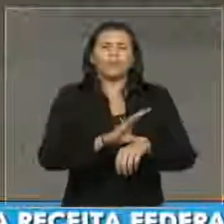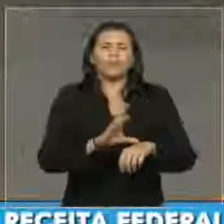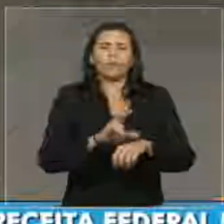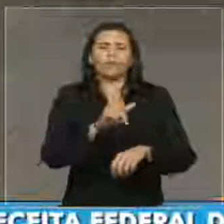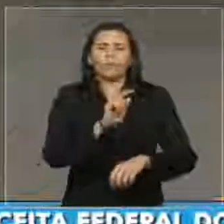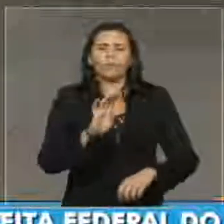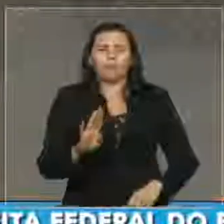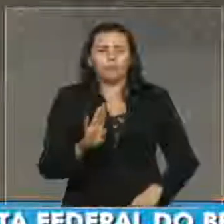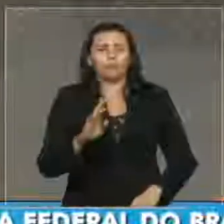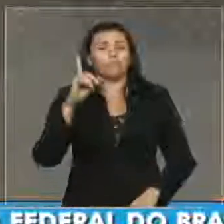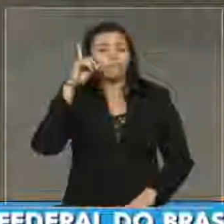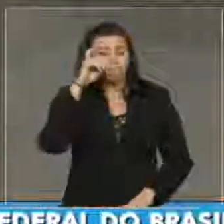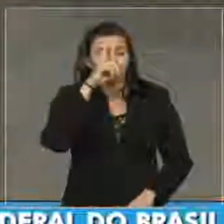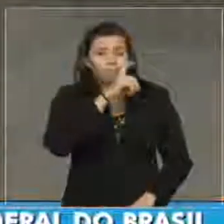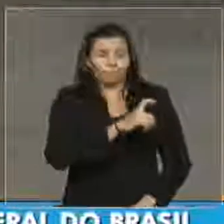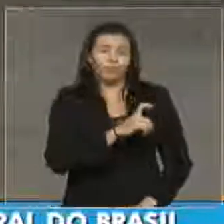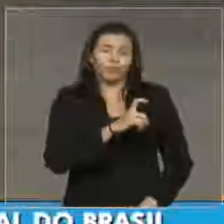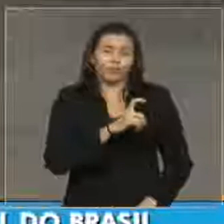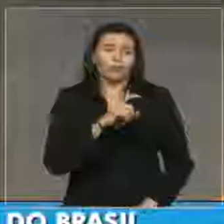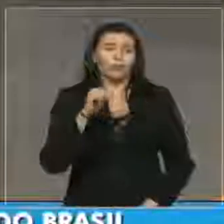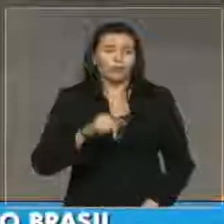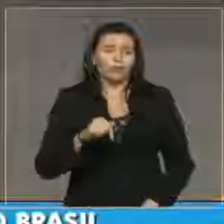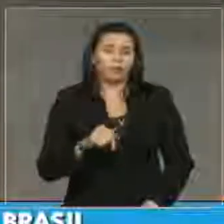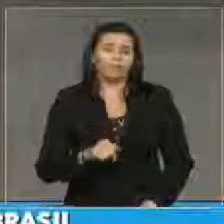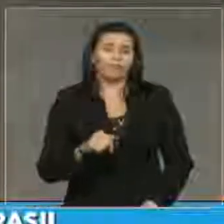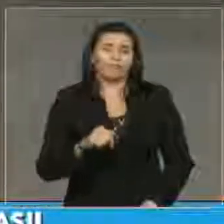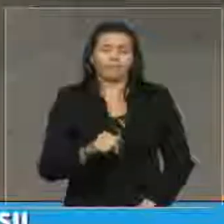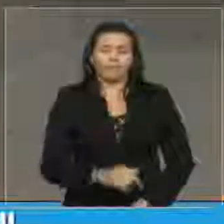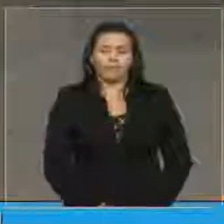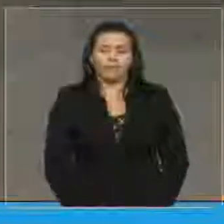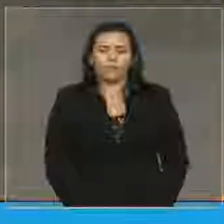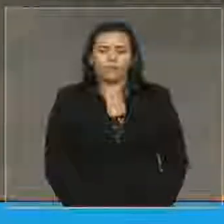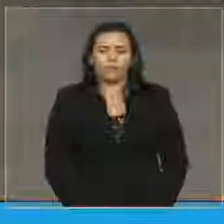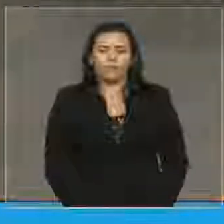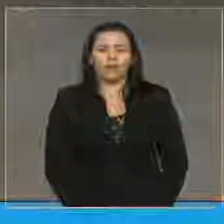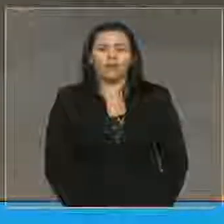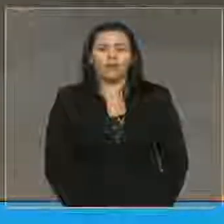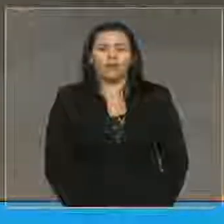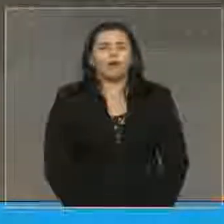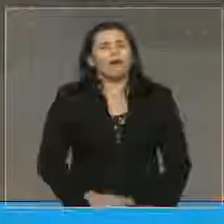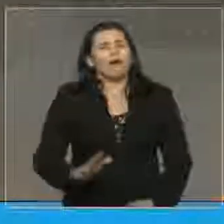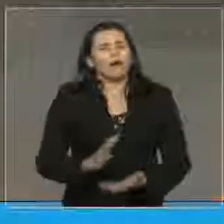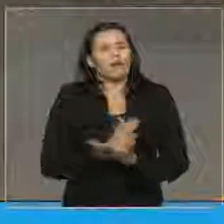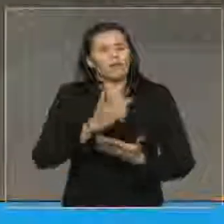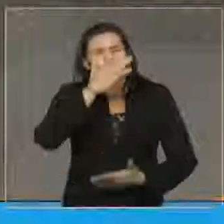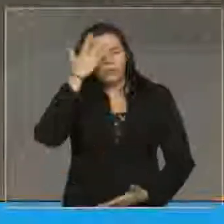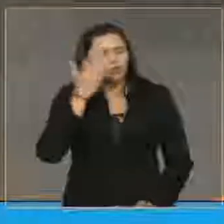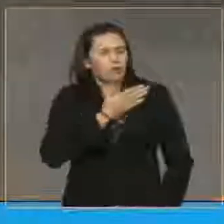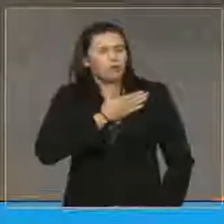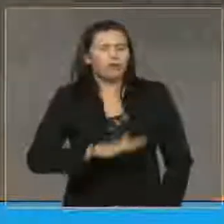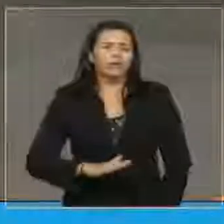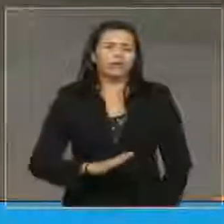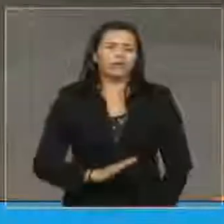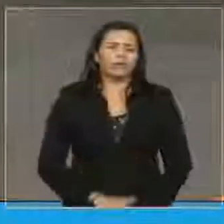às vezes, e já devo ter sido criticado, por cobrar dos nossos